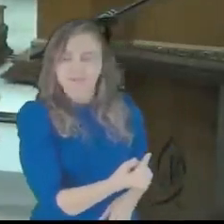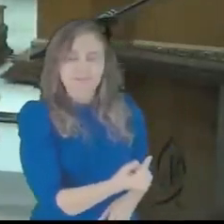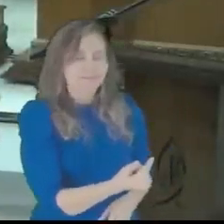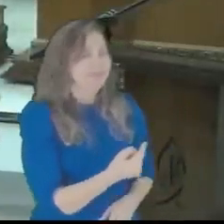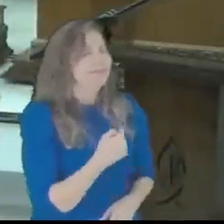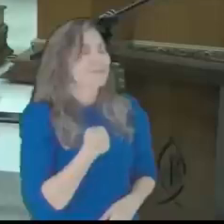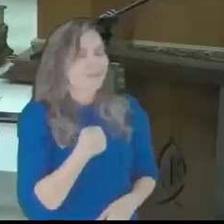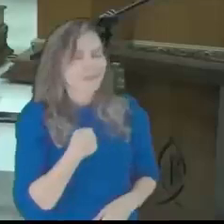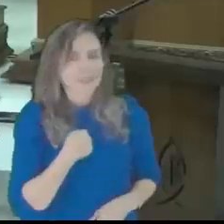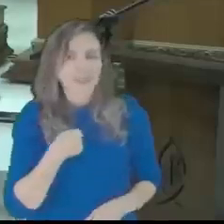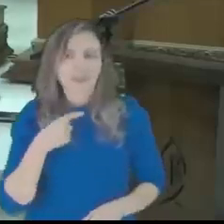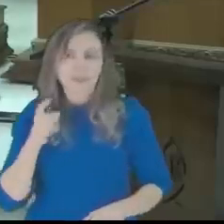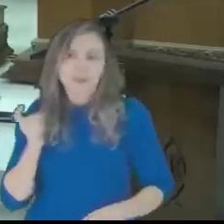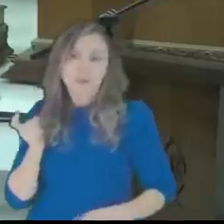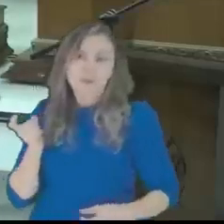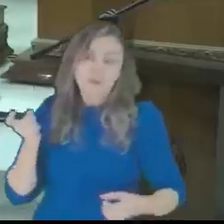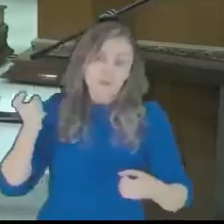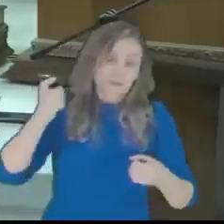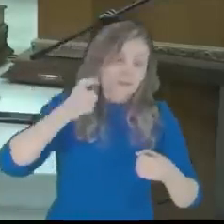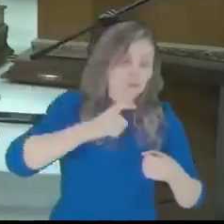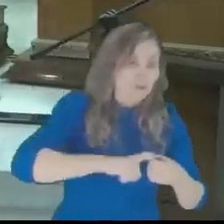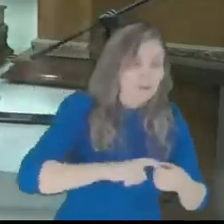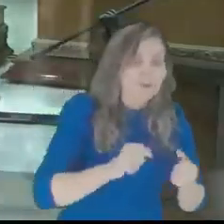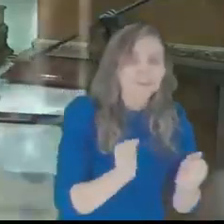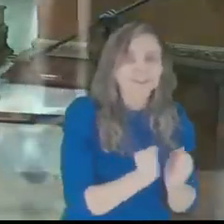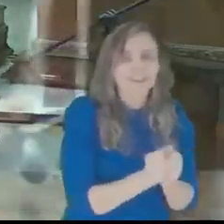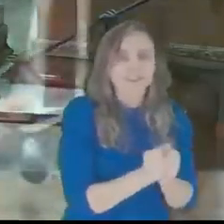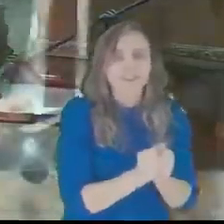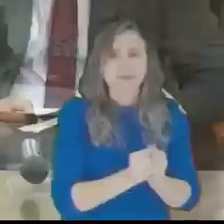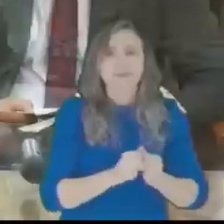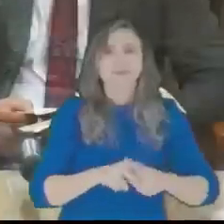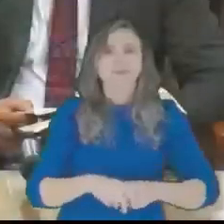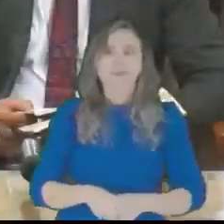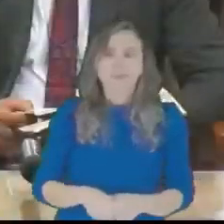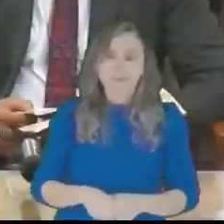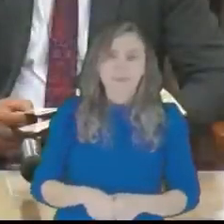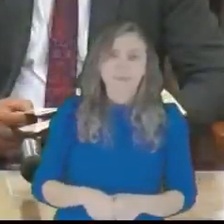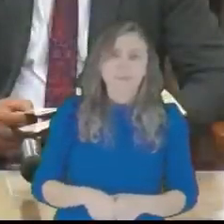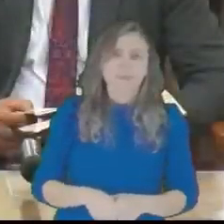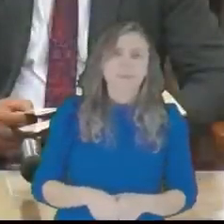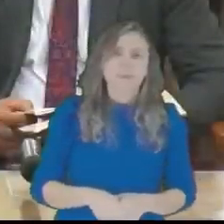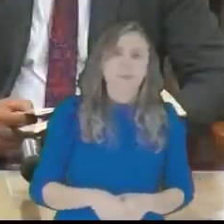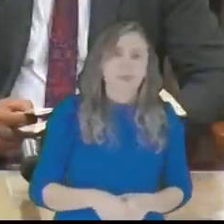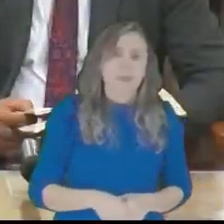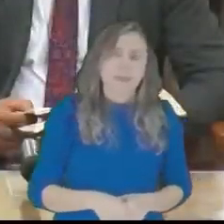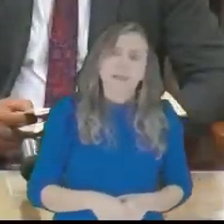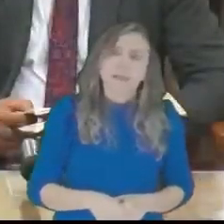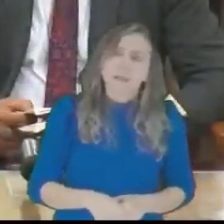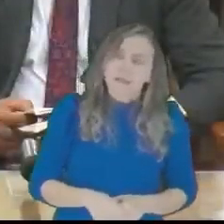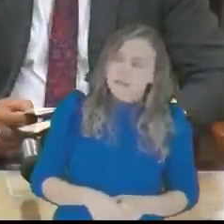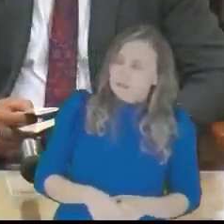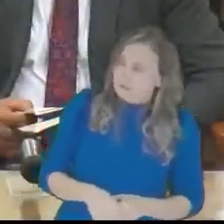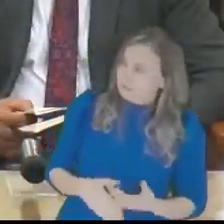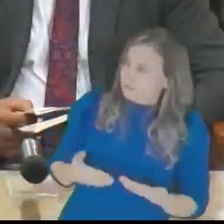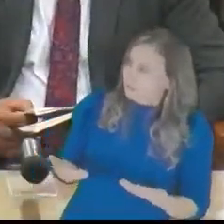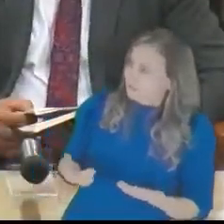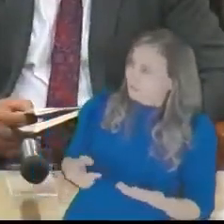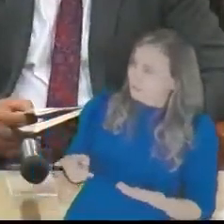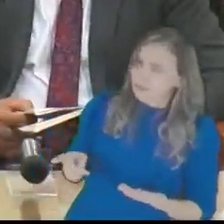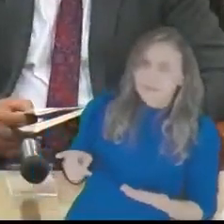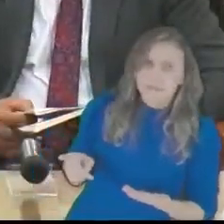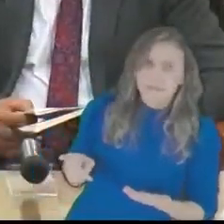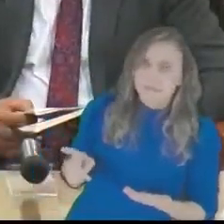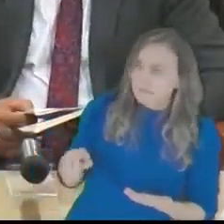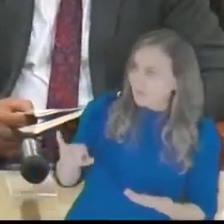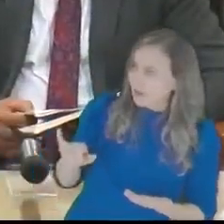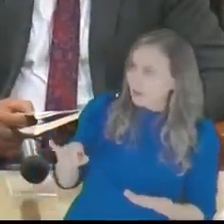voltarei para vós. Jesus disse: não vos deixarei órfãos, voltarei para vós. Jesus, o senhor disse que vai